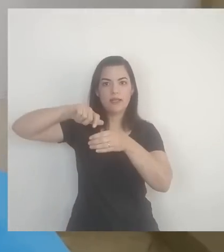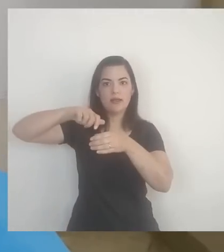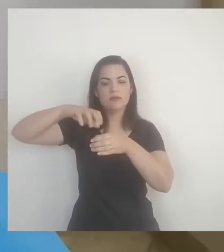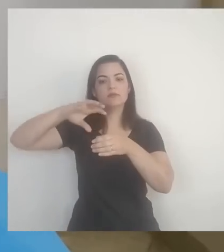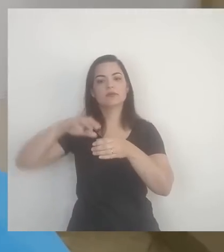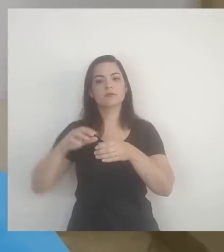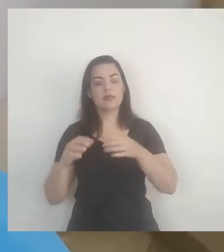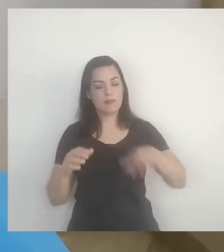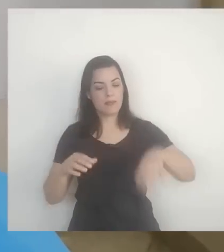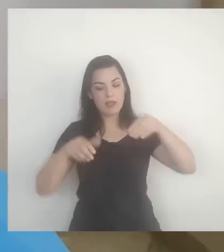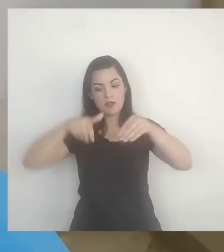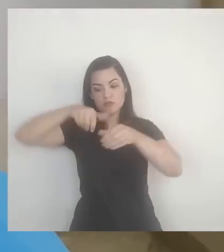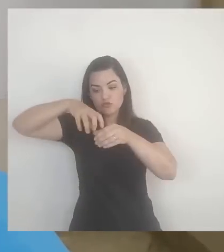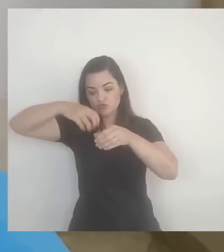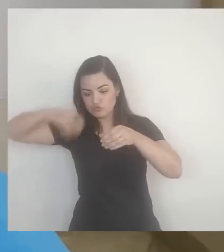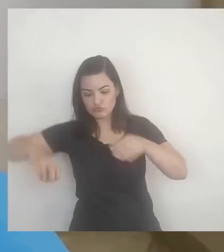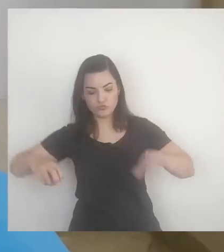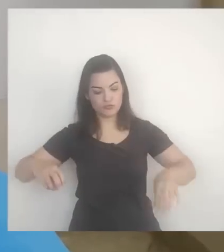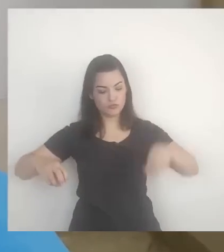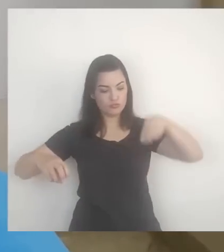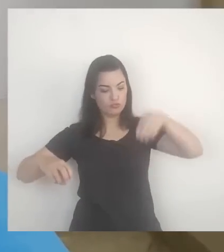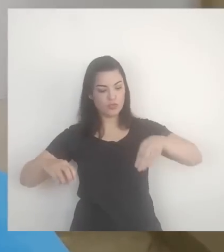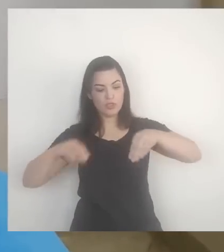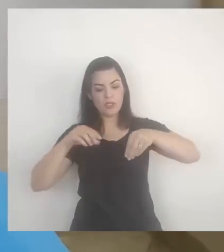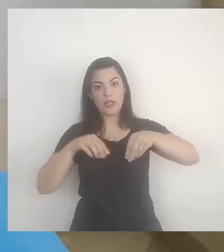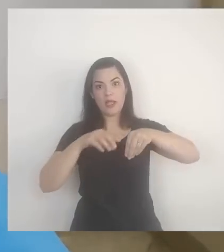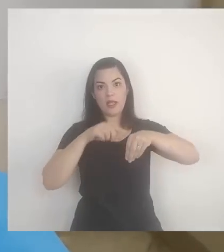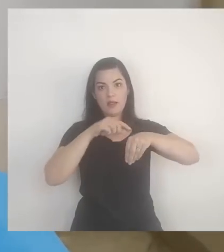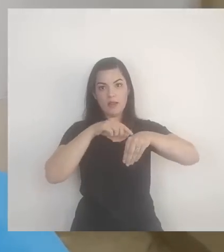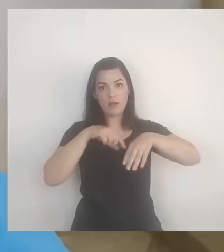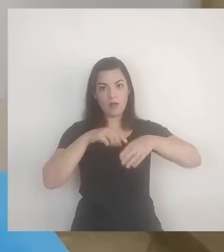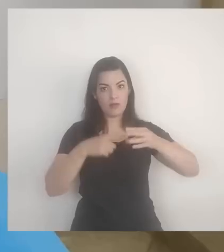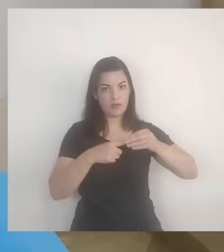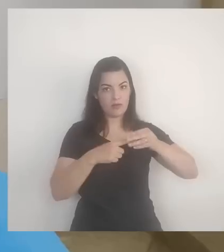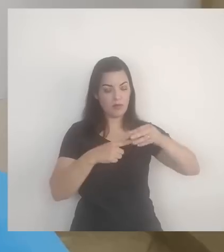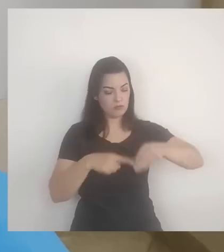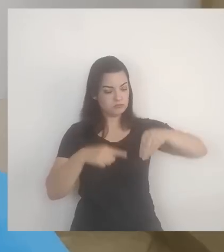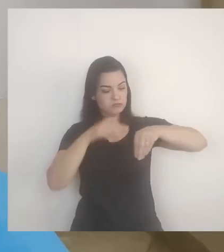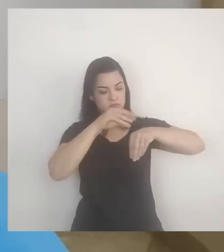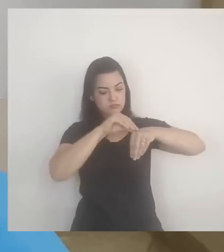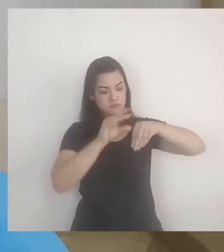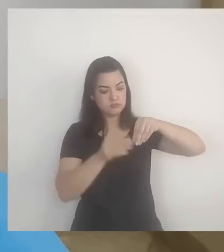seu mini submarino e olha o que vai acontecer, presta atenção.